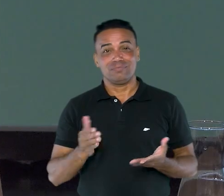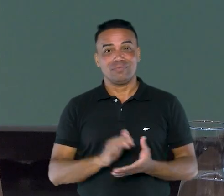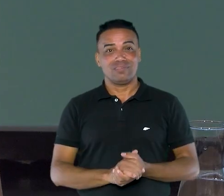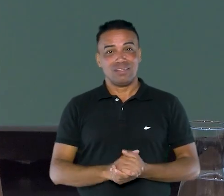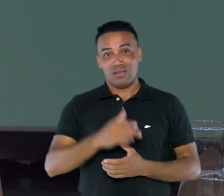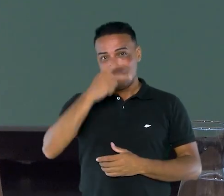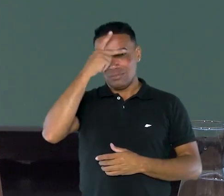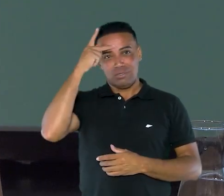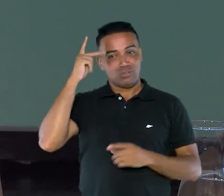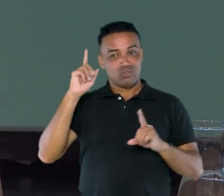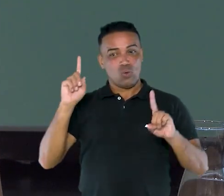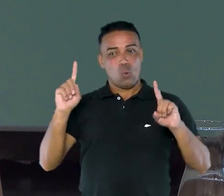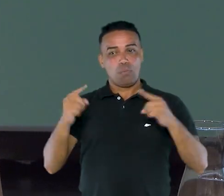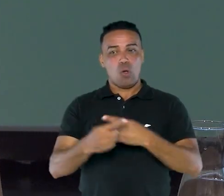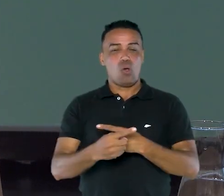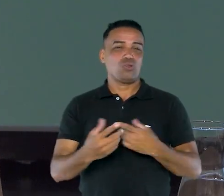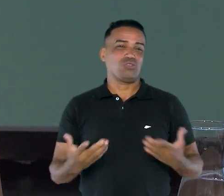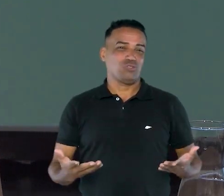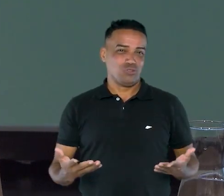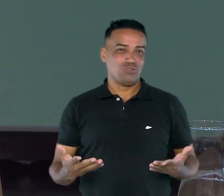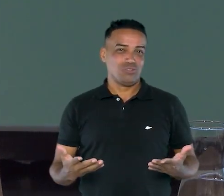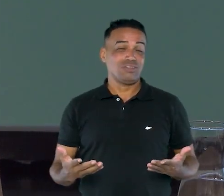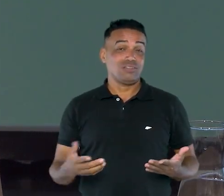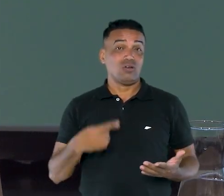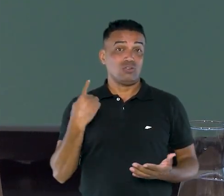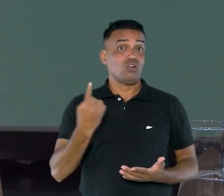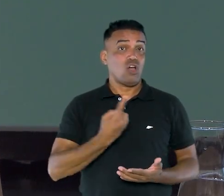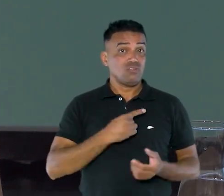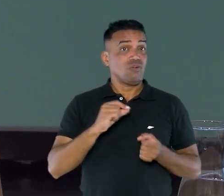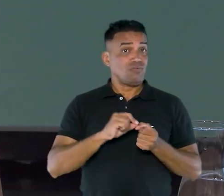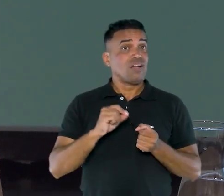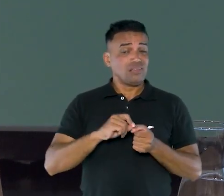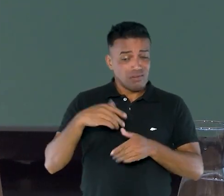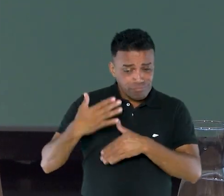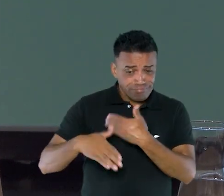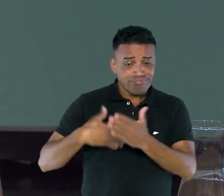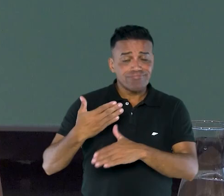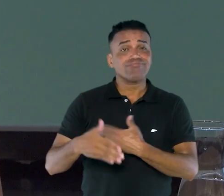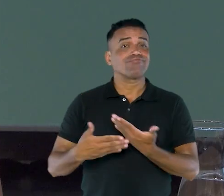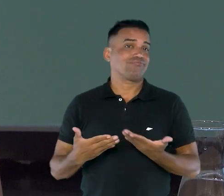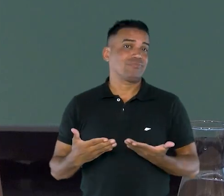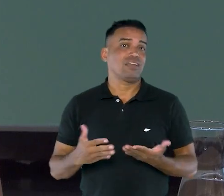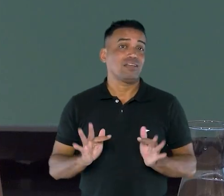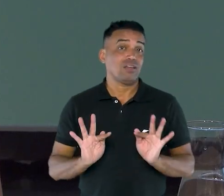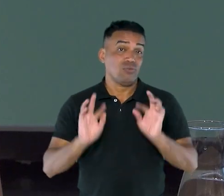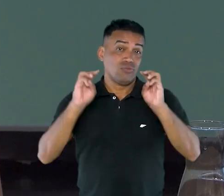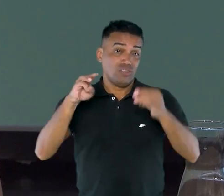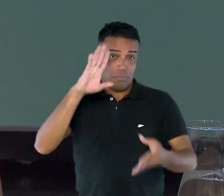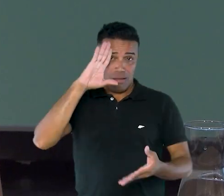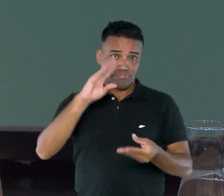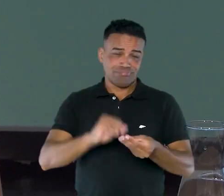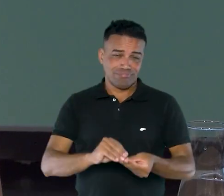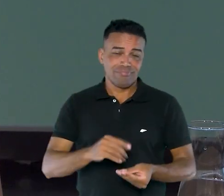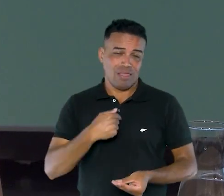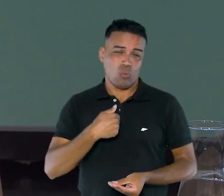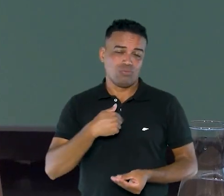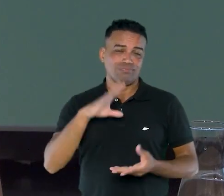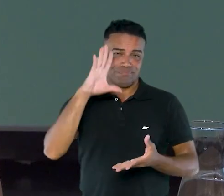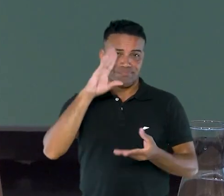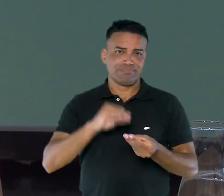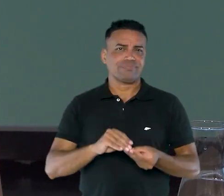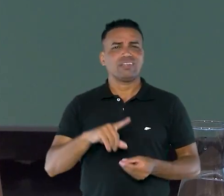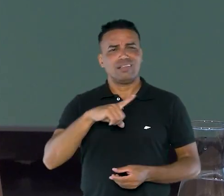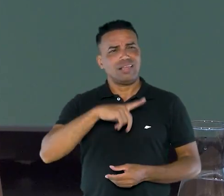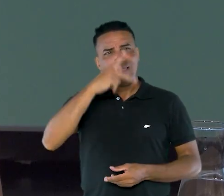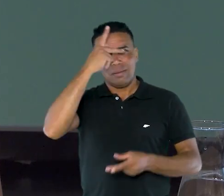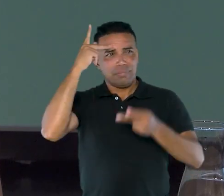sujeito suposto saber que a gente projetou. Eu acho que é isso que a gente vai fazendo, né? Enfim, só para fechar, tem muita